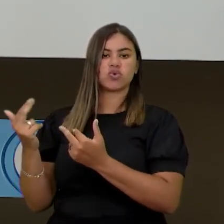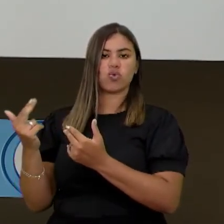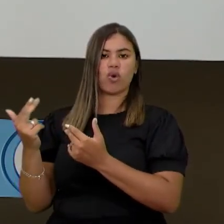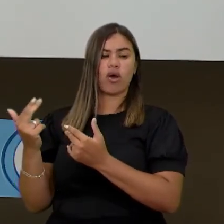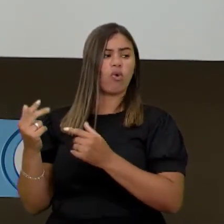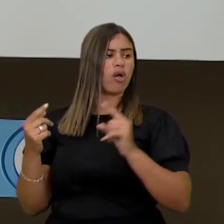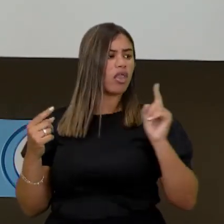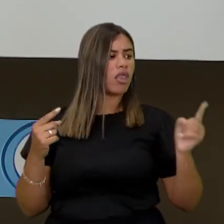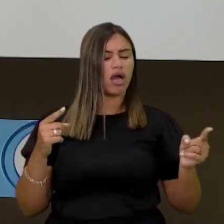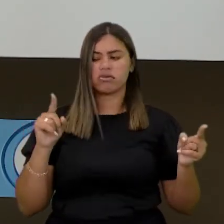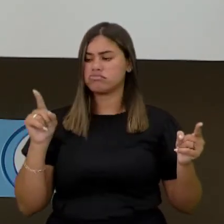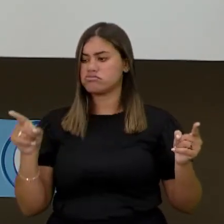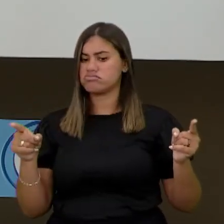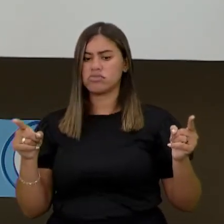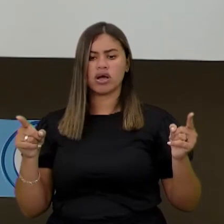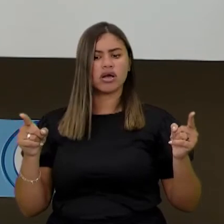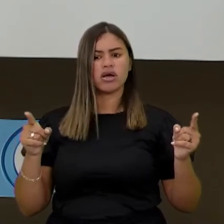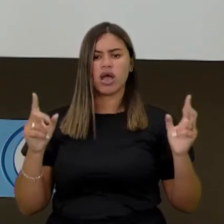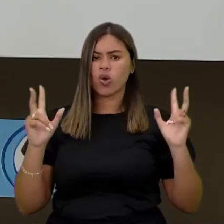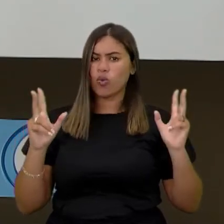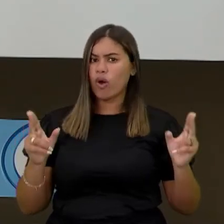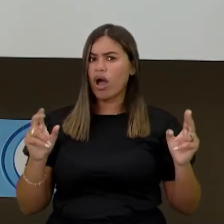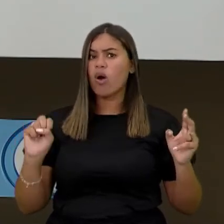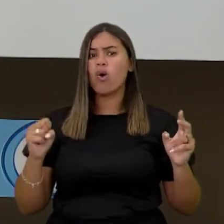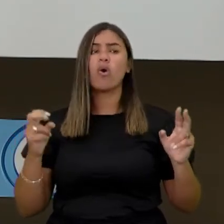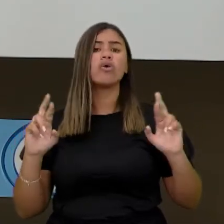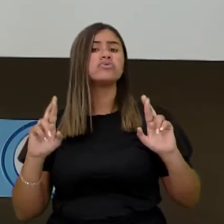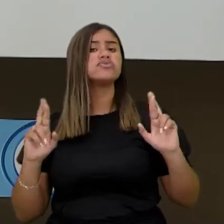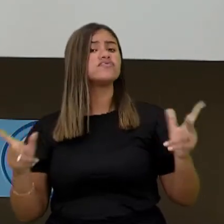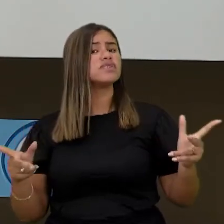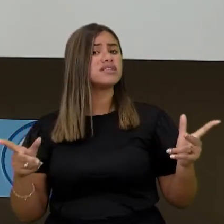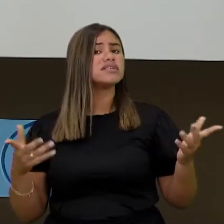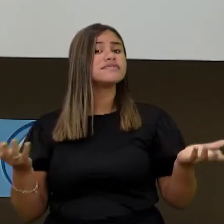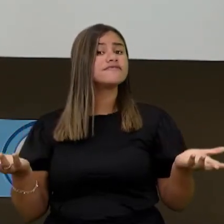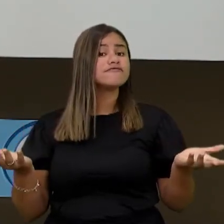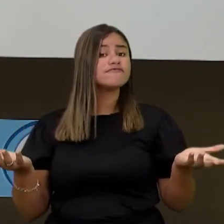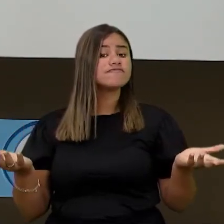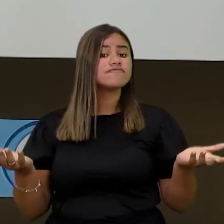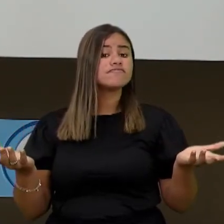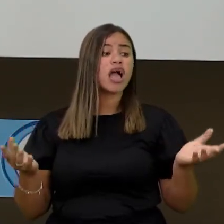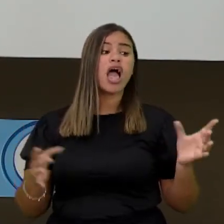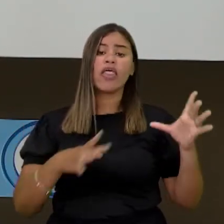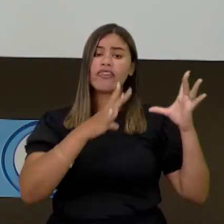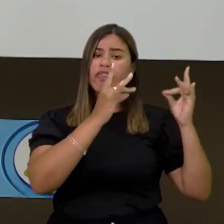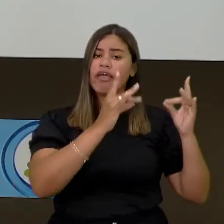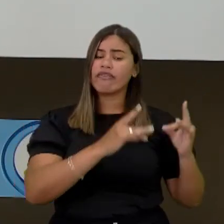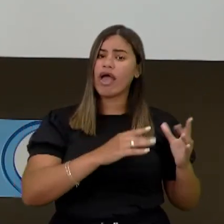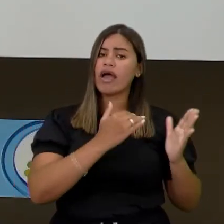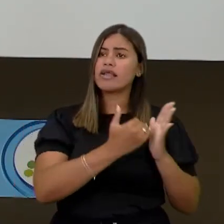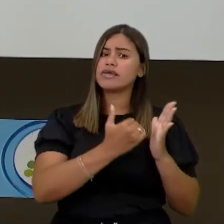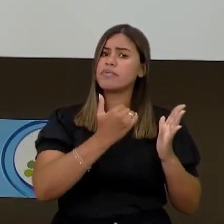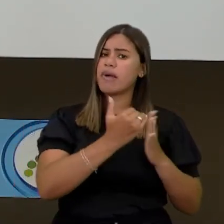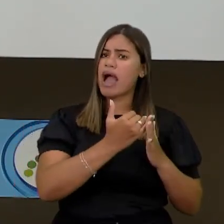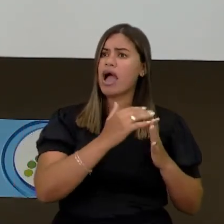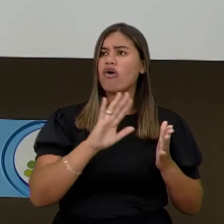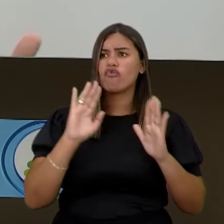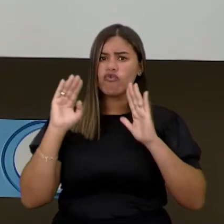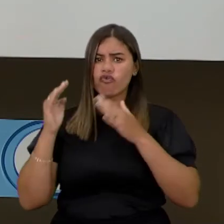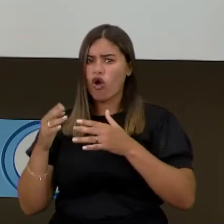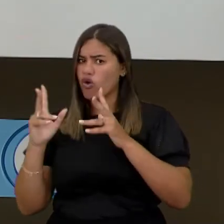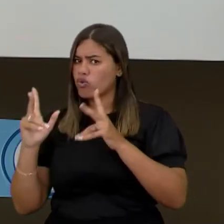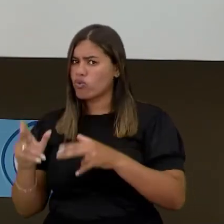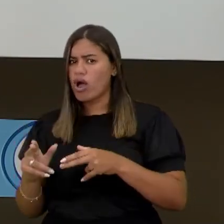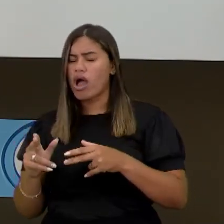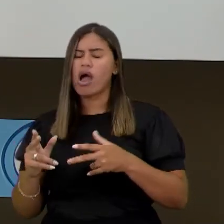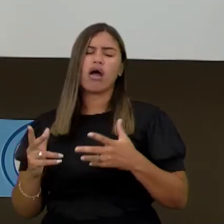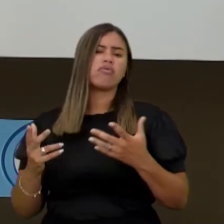tratada lá no jornal inglês e como é tratada no jornal brasileiro? É tratada com mais profundidade, com outro foco, dão ênfase a uma